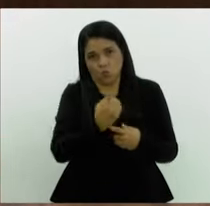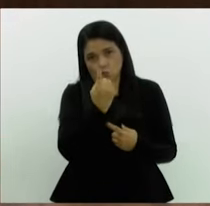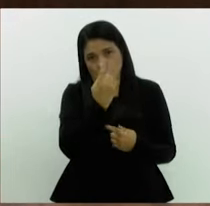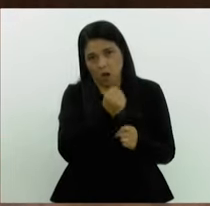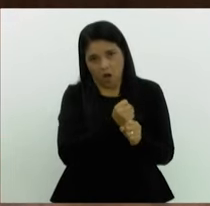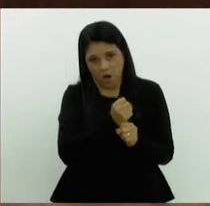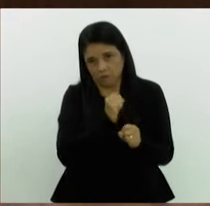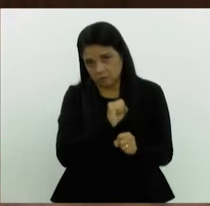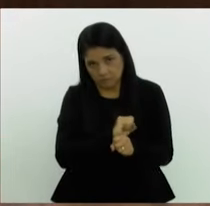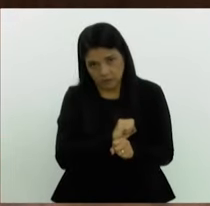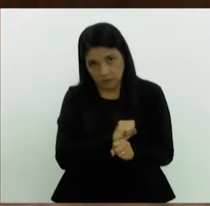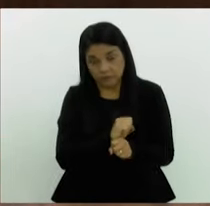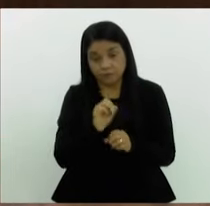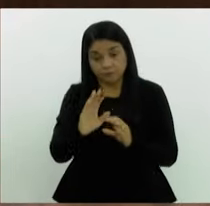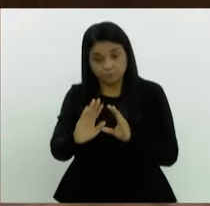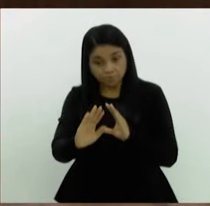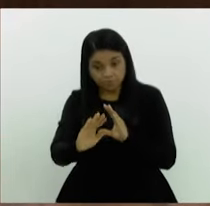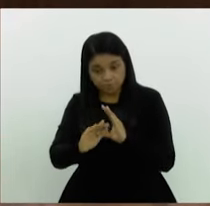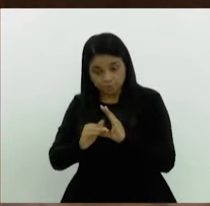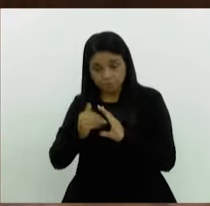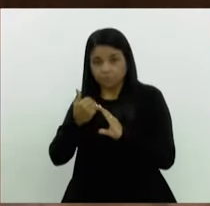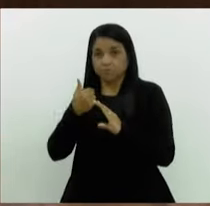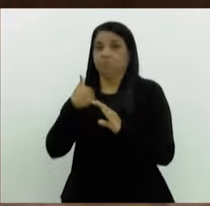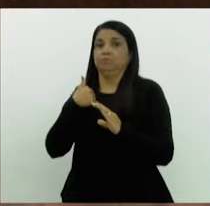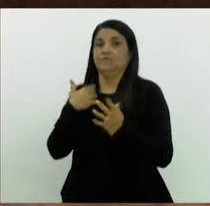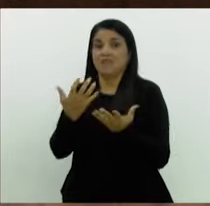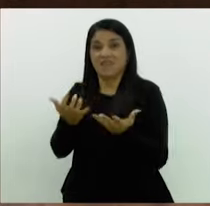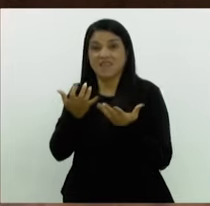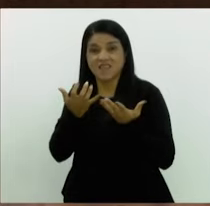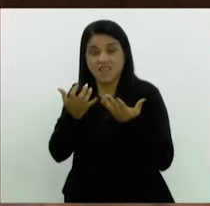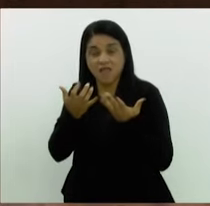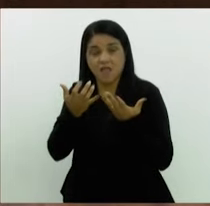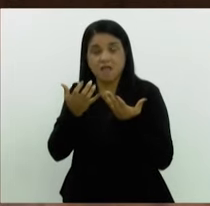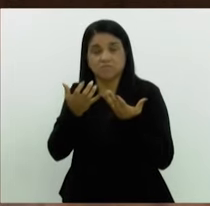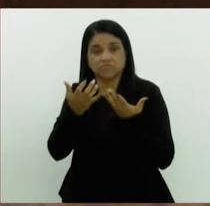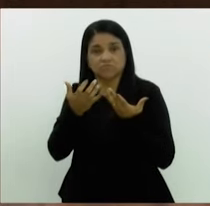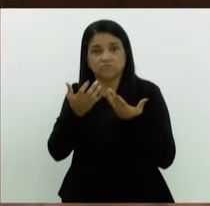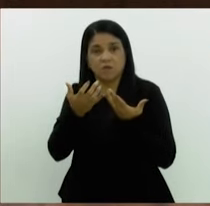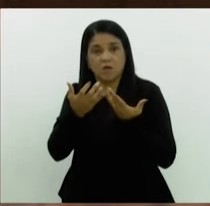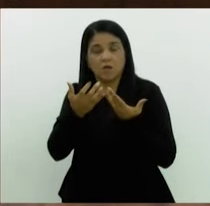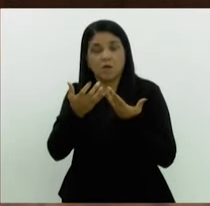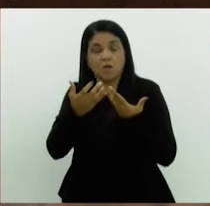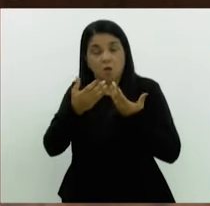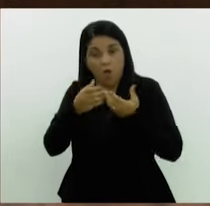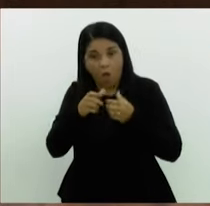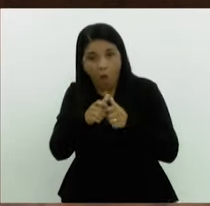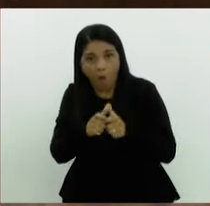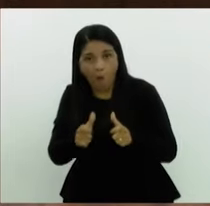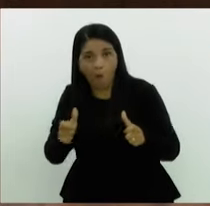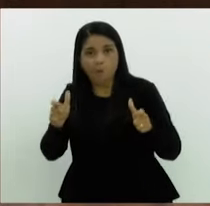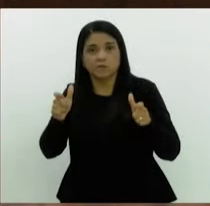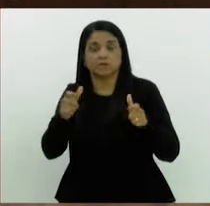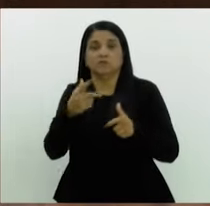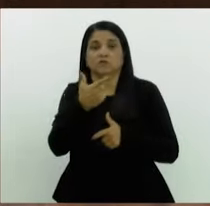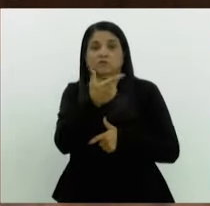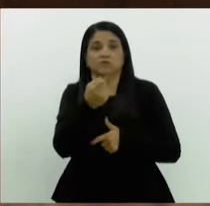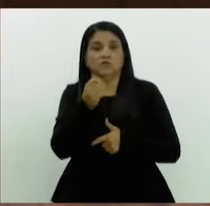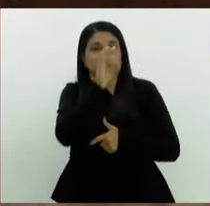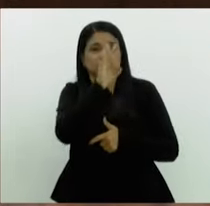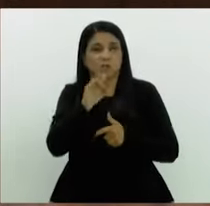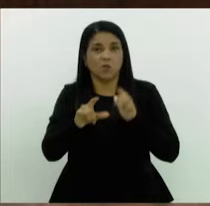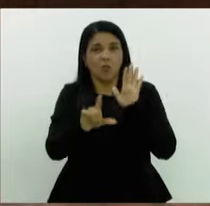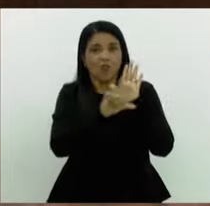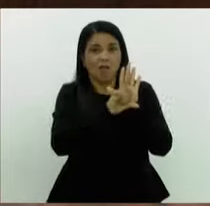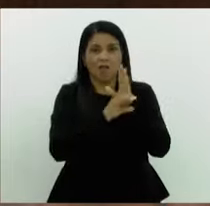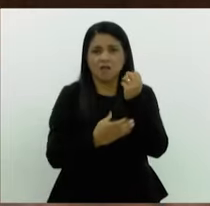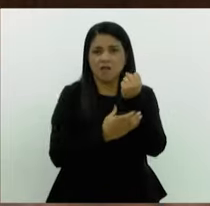governo manda uma mensagem para essa casa legislativa que quer ampliar o já 20% garantido numa lei anterior